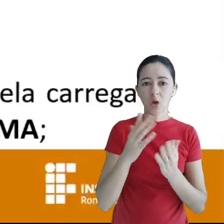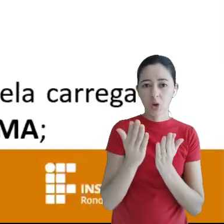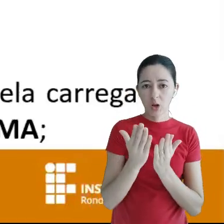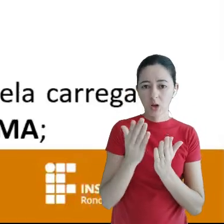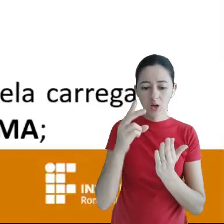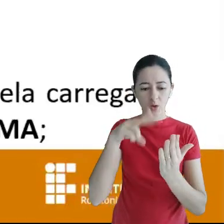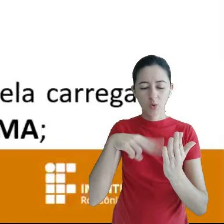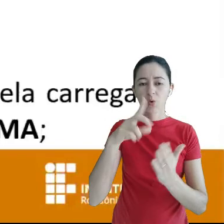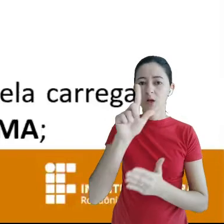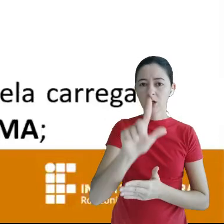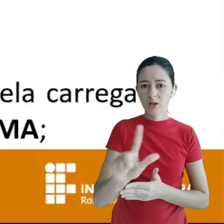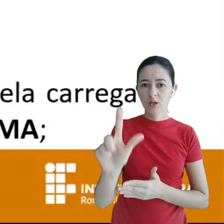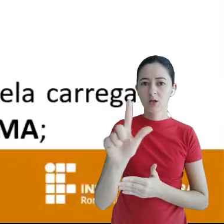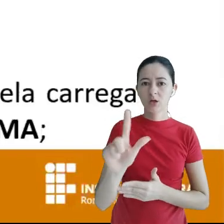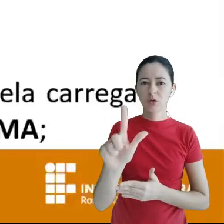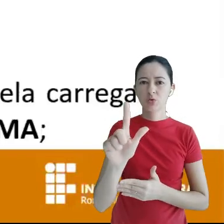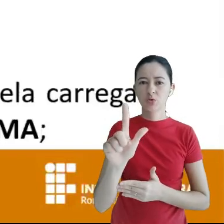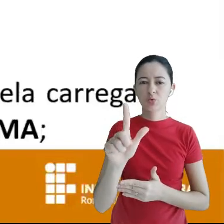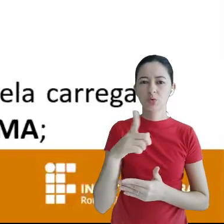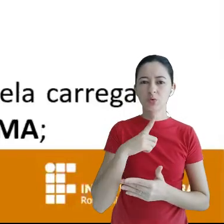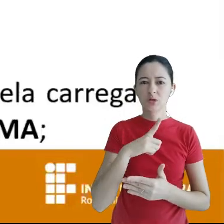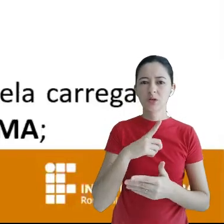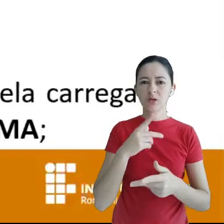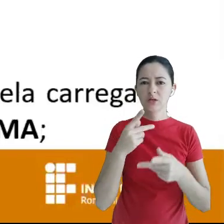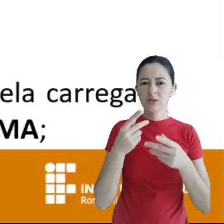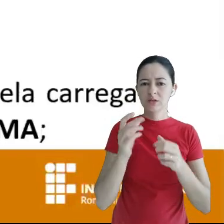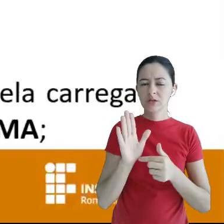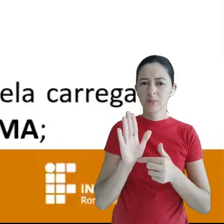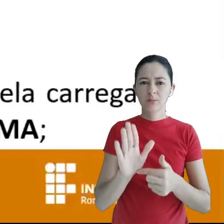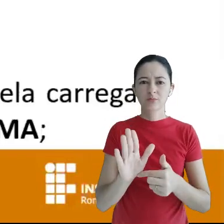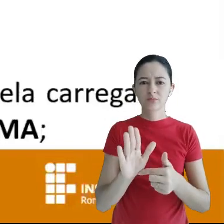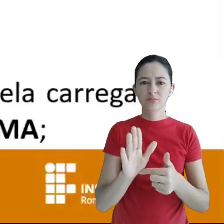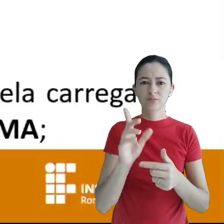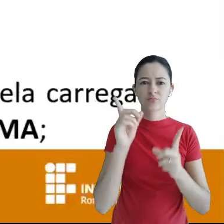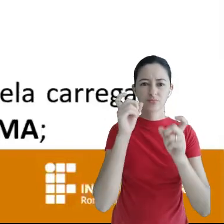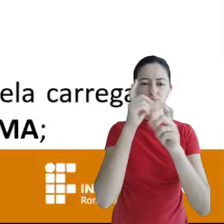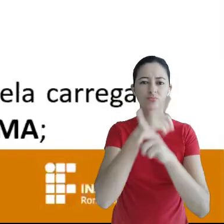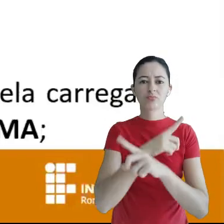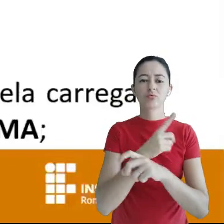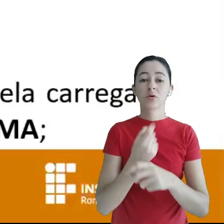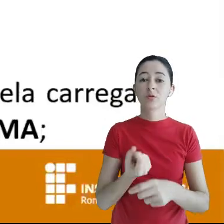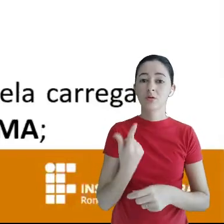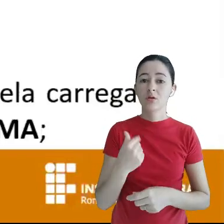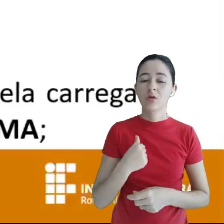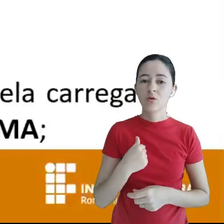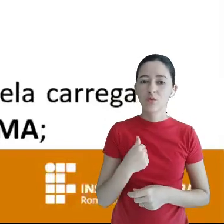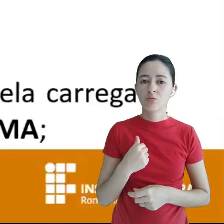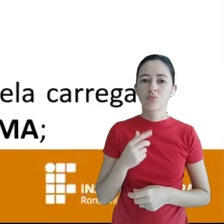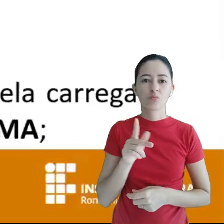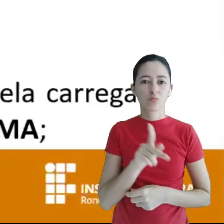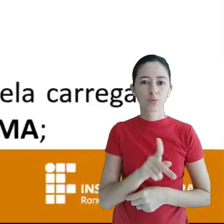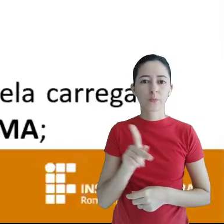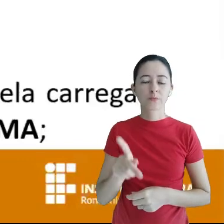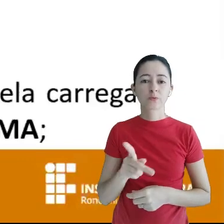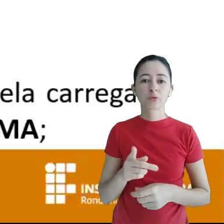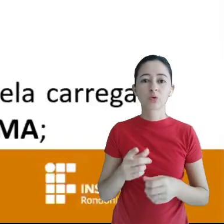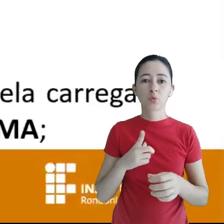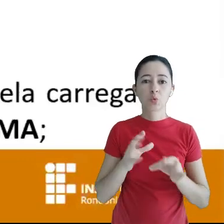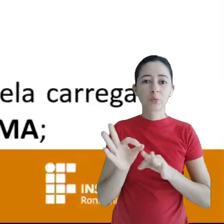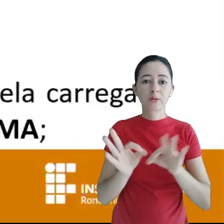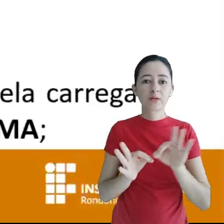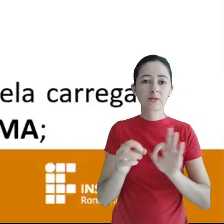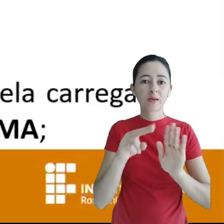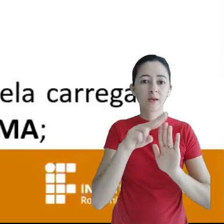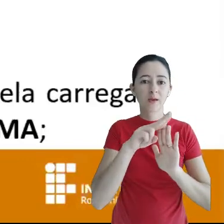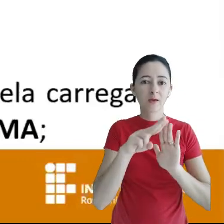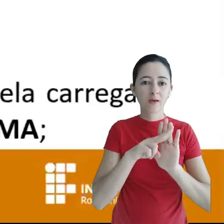de dados explicando de forma estranha a cardinalidade. Então, eu, professor, criei regrinhas